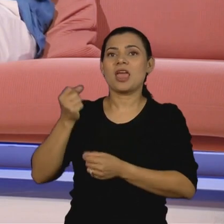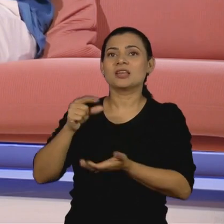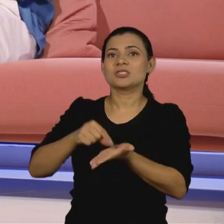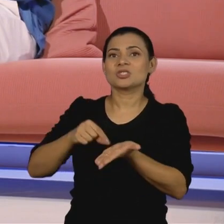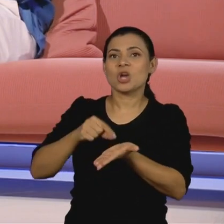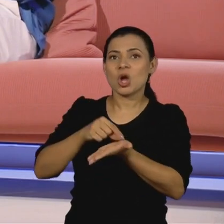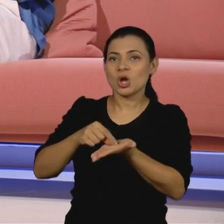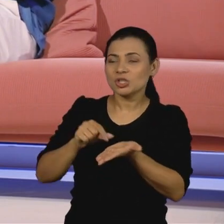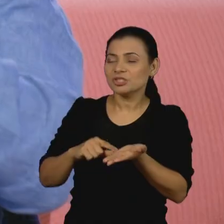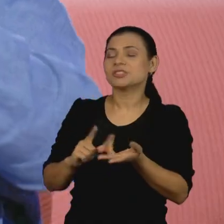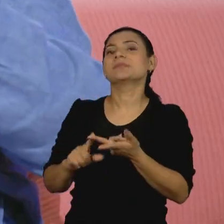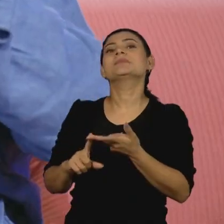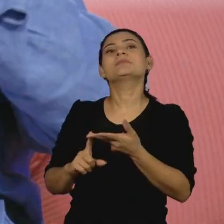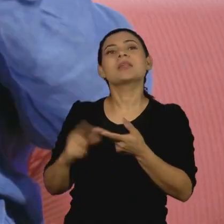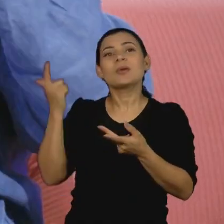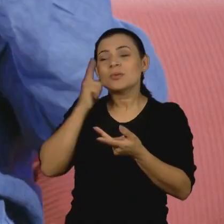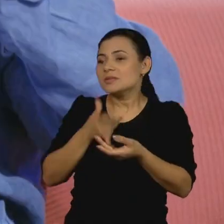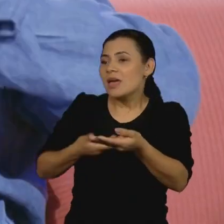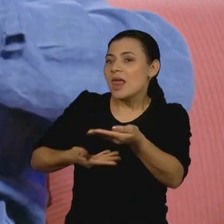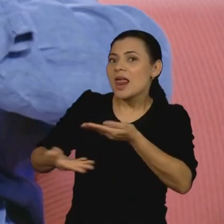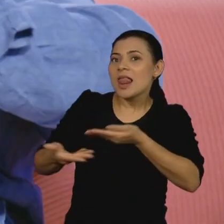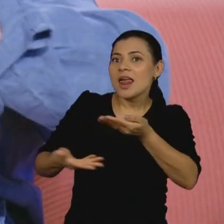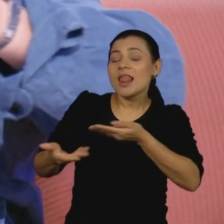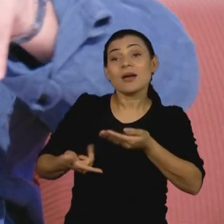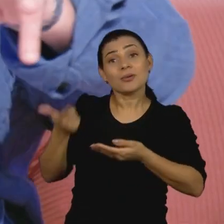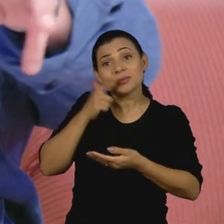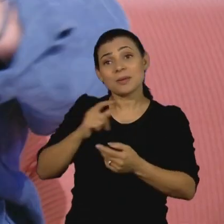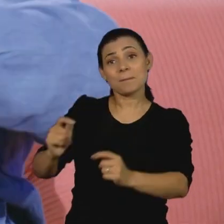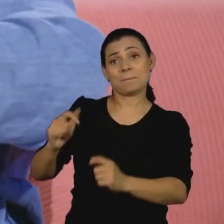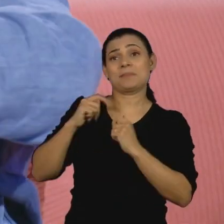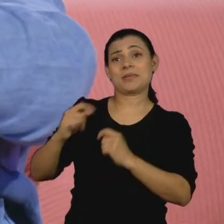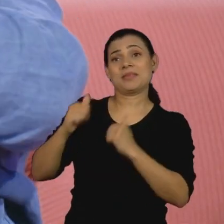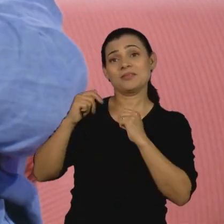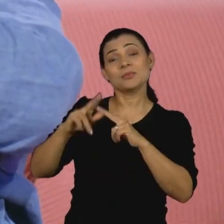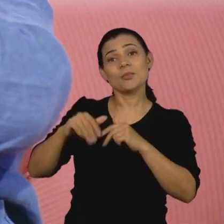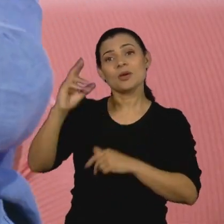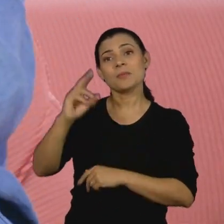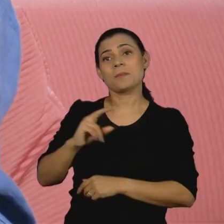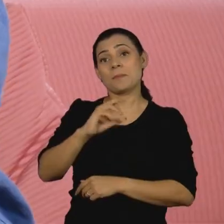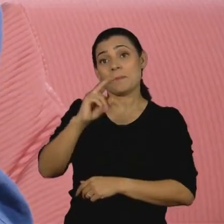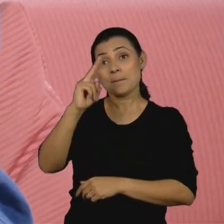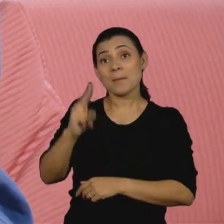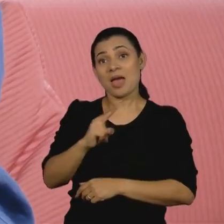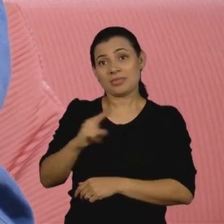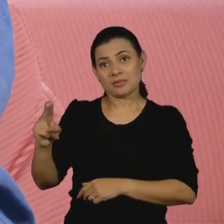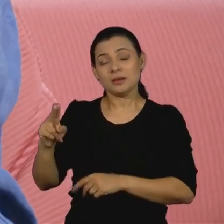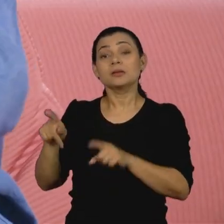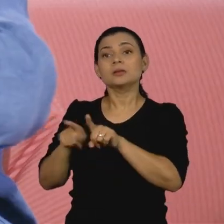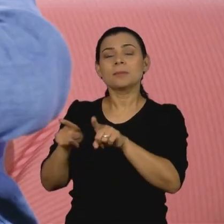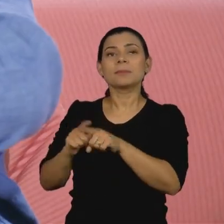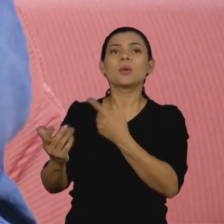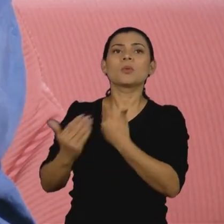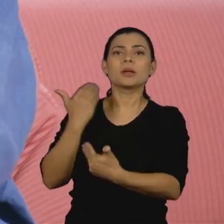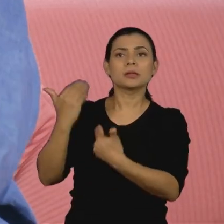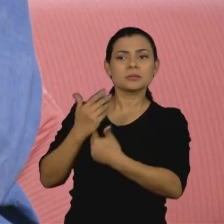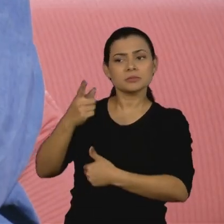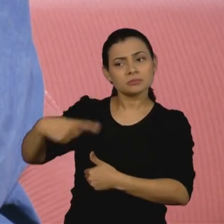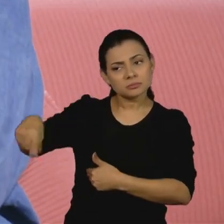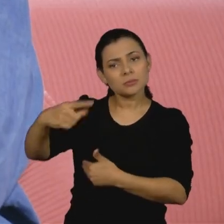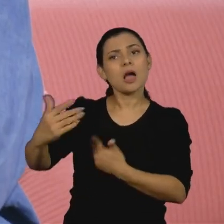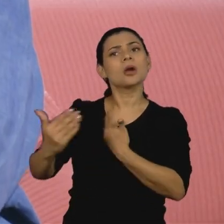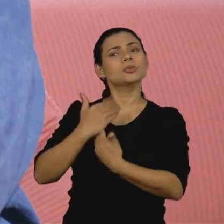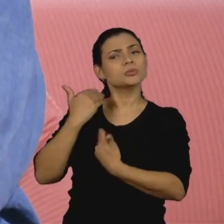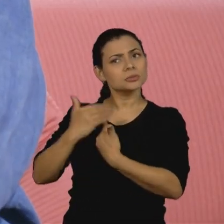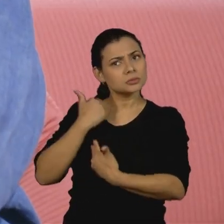ouvido falar de leite de soja. Eram coisas que os padres... E depois a orientação. Eles me ajudaram muito